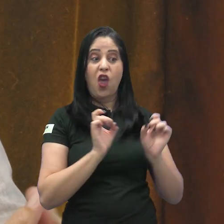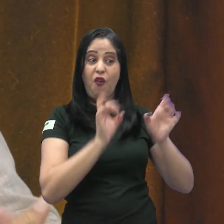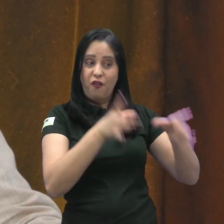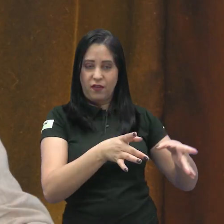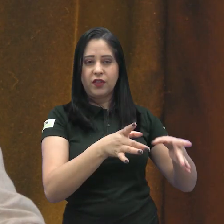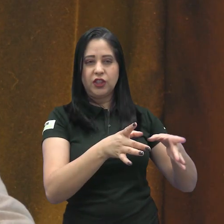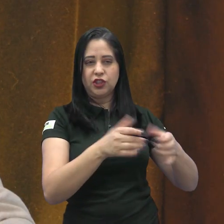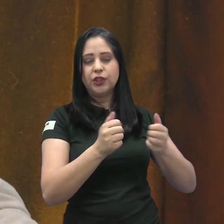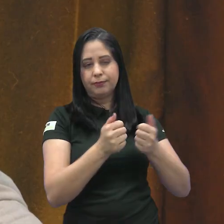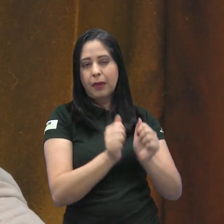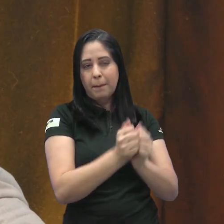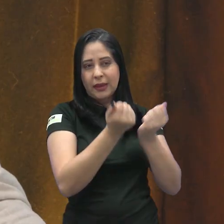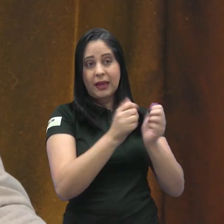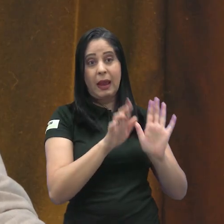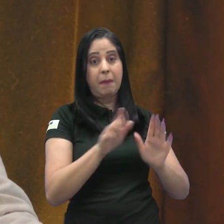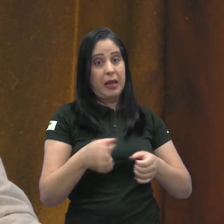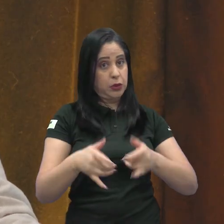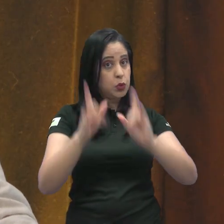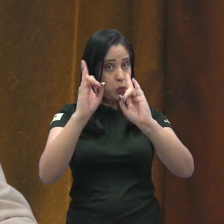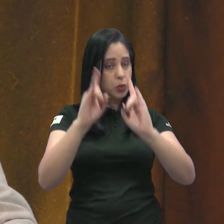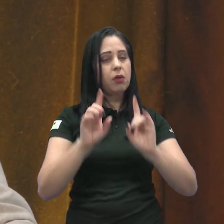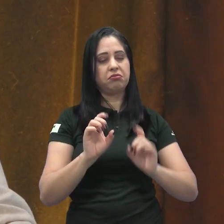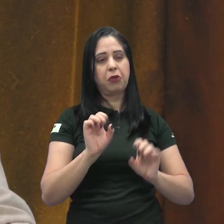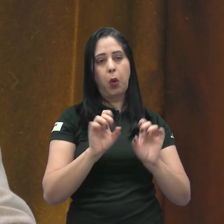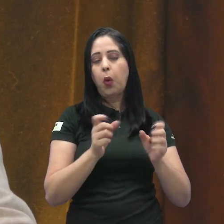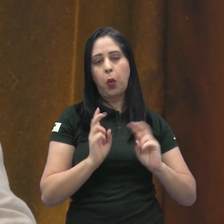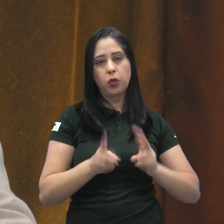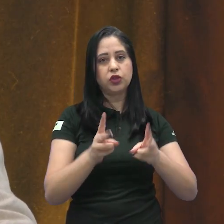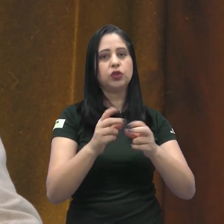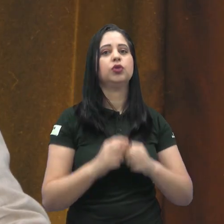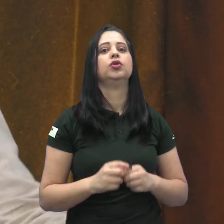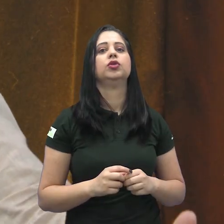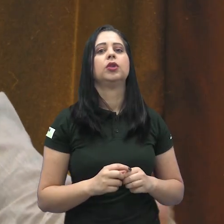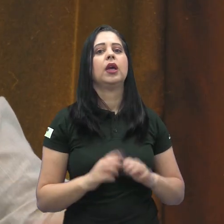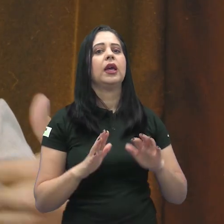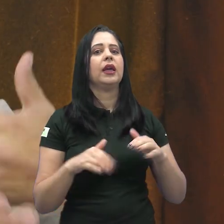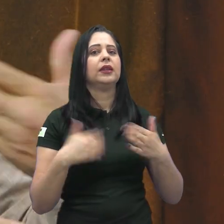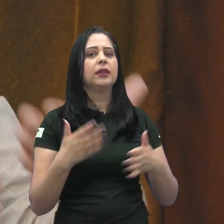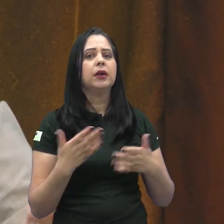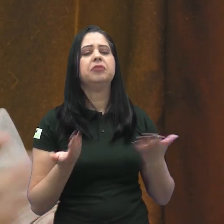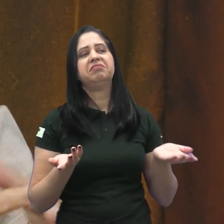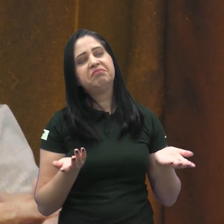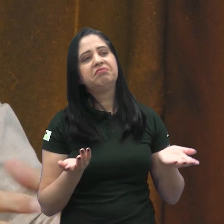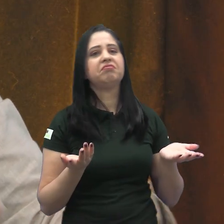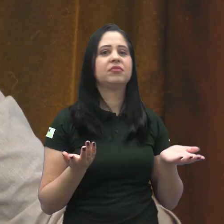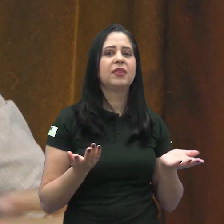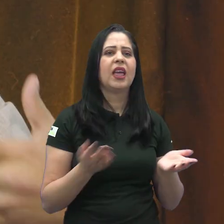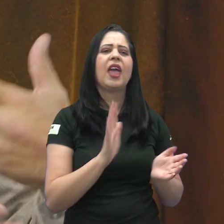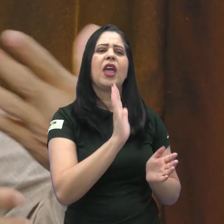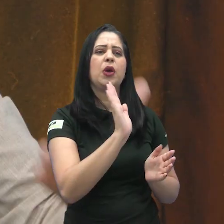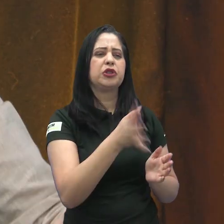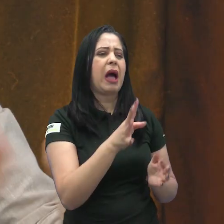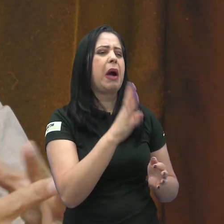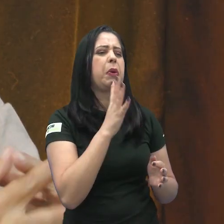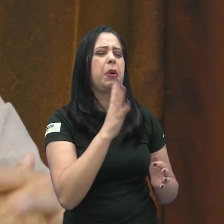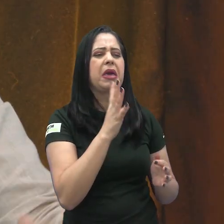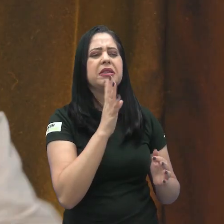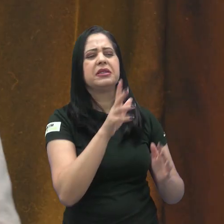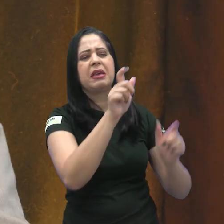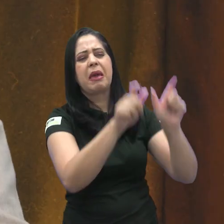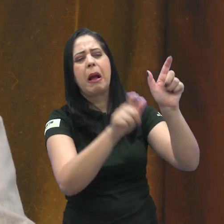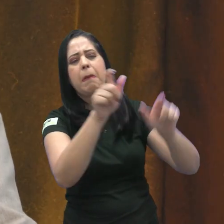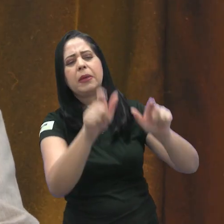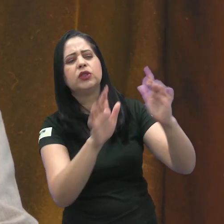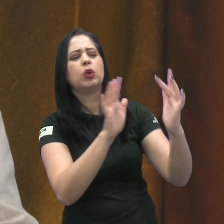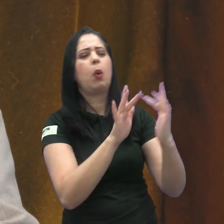padaria, mas está lá o prédio. E ali eu comecei minha trajetória, né? Eu já tinha trabalhado um bom tempo de funcionário e já conhecia muita gente, né? Porque